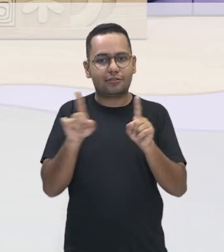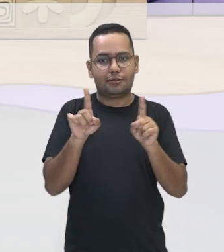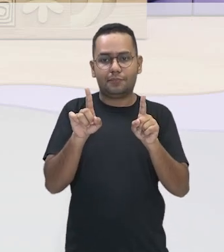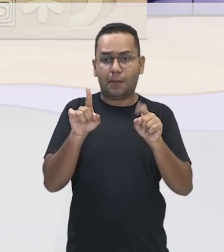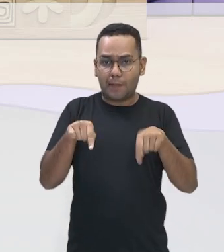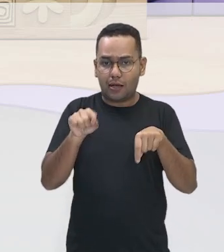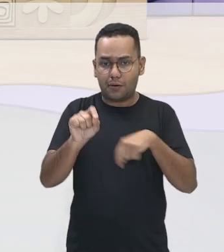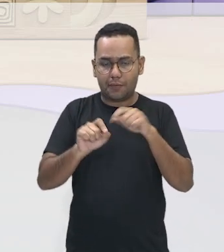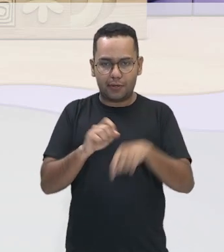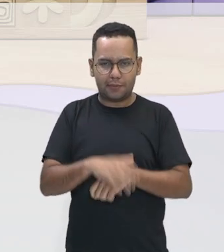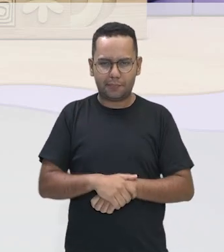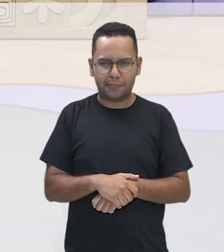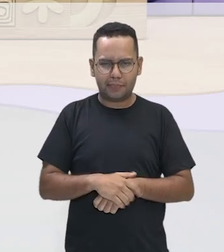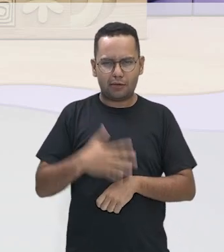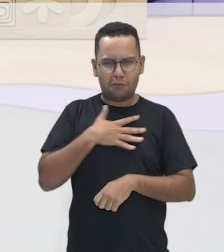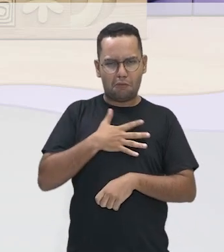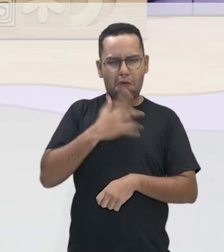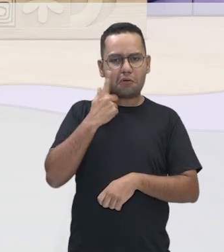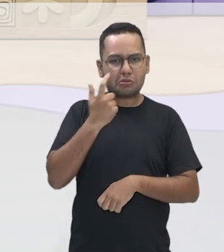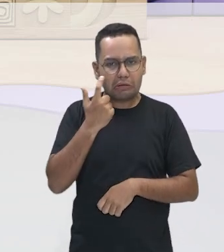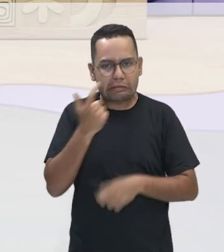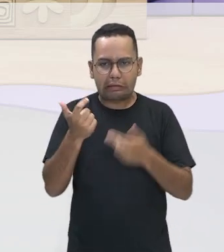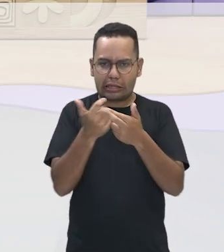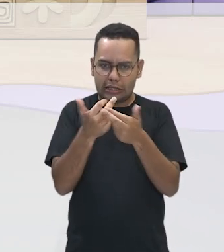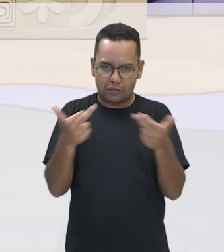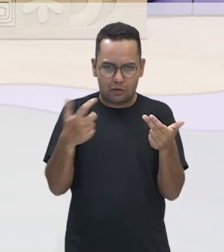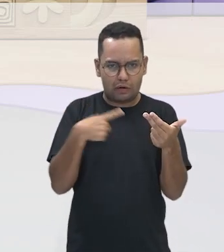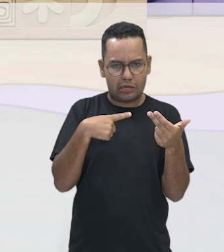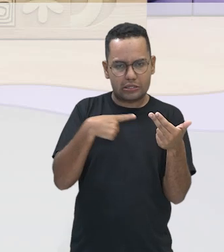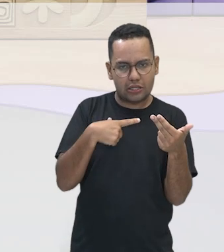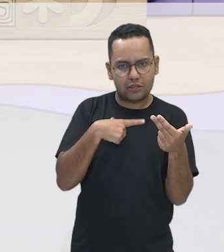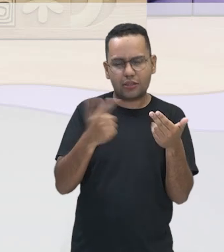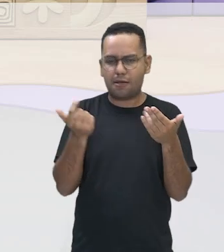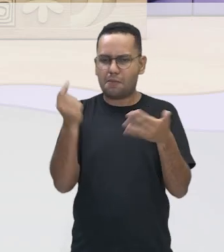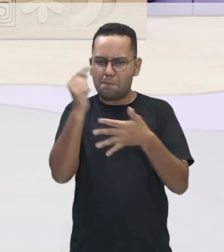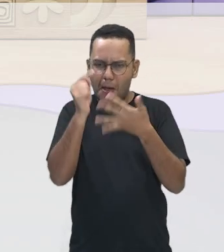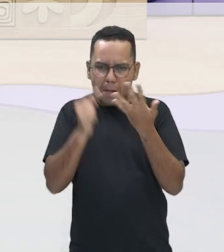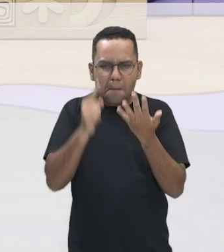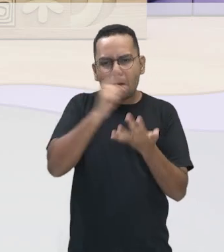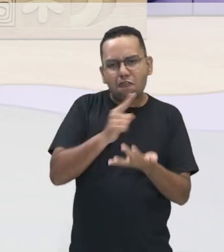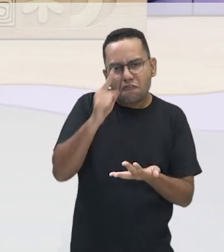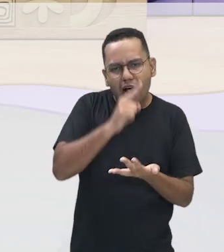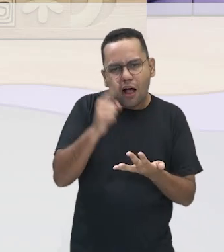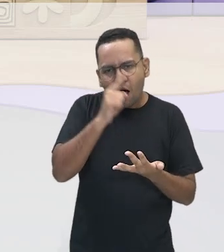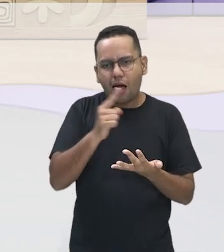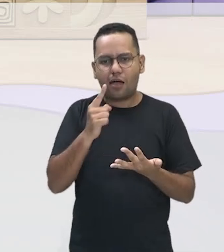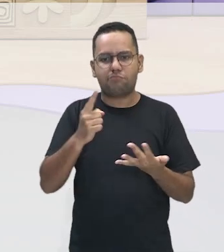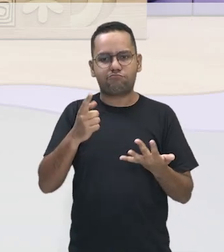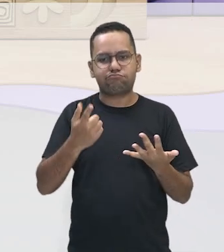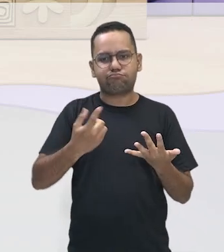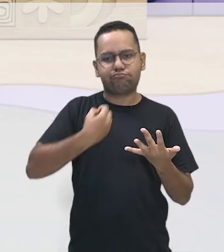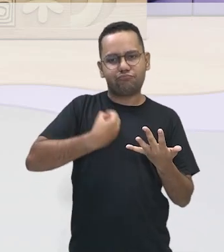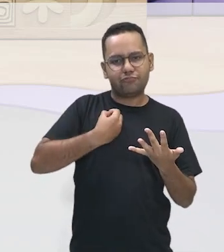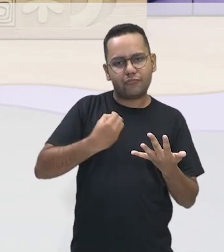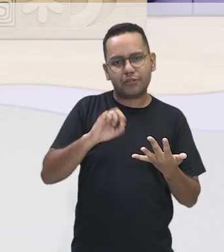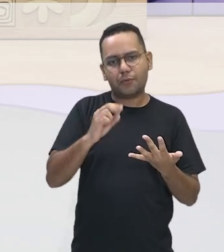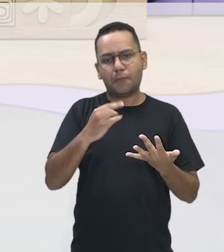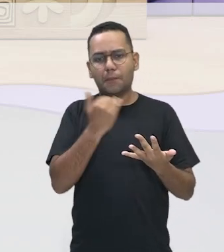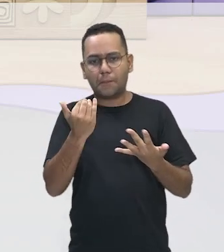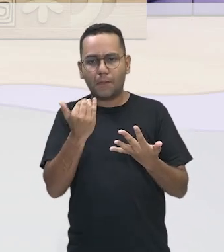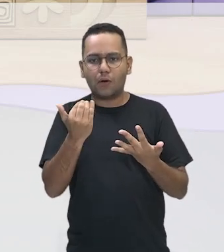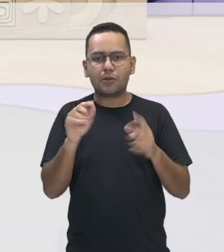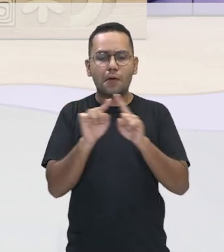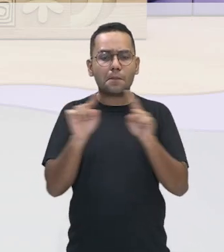morrer. A falta de paixão pela verdade. Então, Heidegger vai nos colocar uma coisa bem interessante nesse trecho